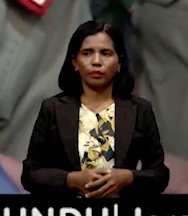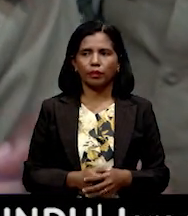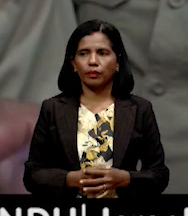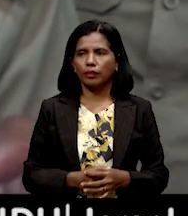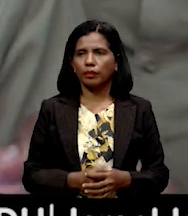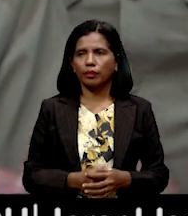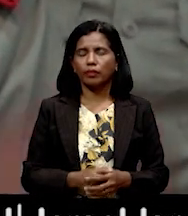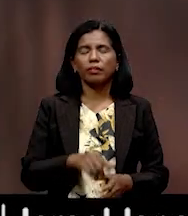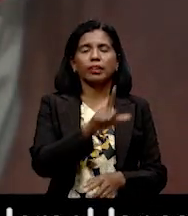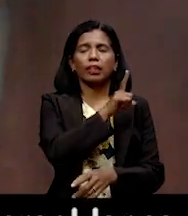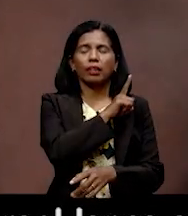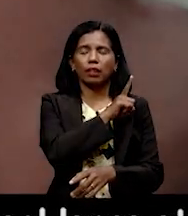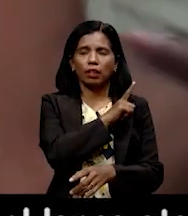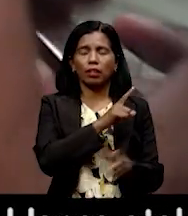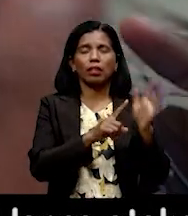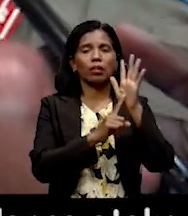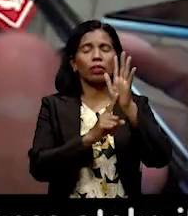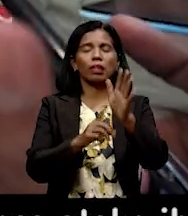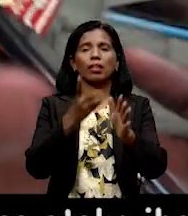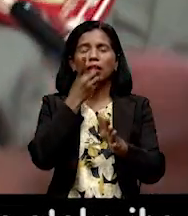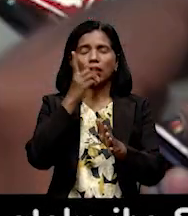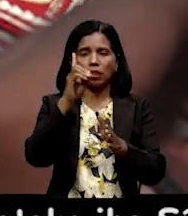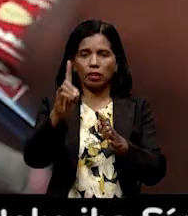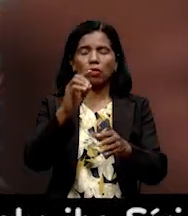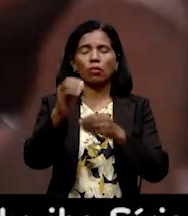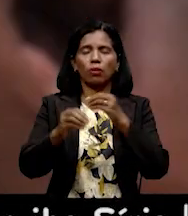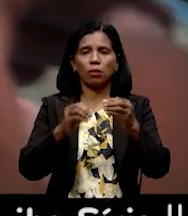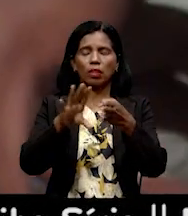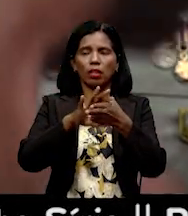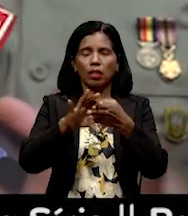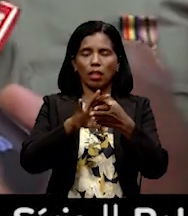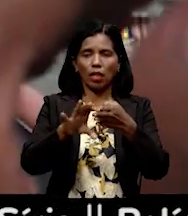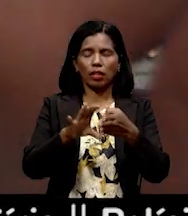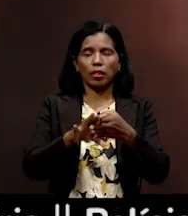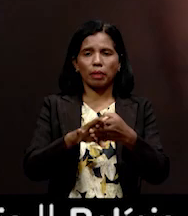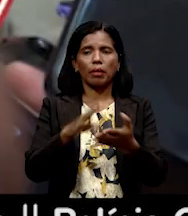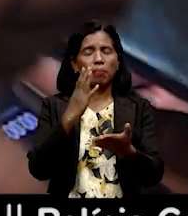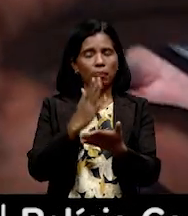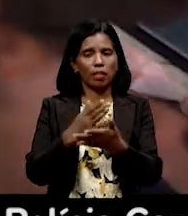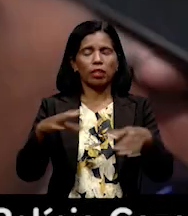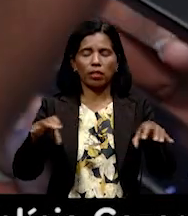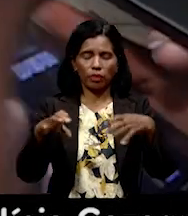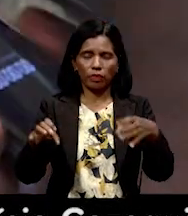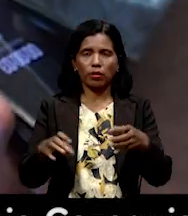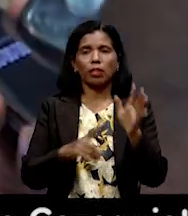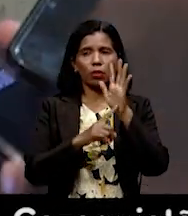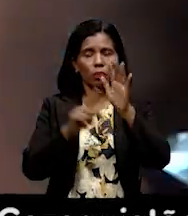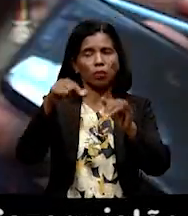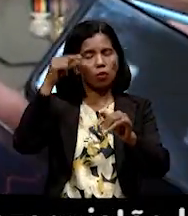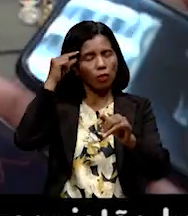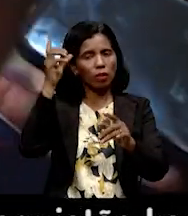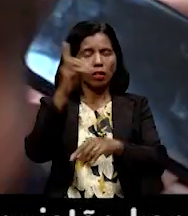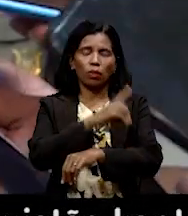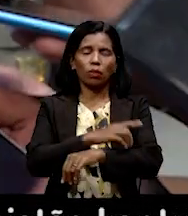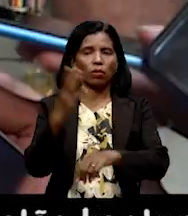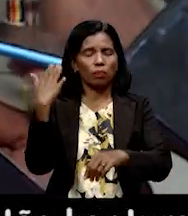Tenente General Hernán Timor hatou declaração ne relaciona com a carta reforma nebe hatou na ba governo e haloron hira kluba, mas be